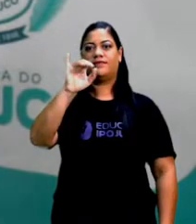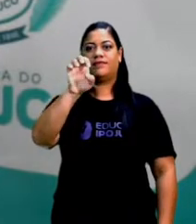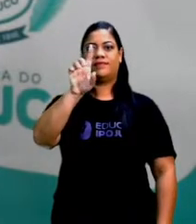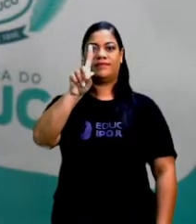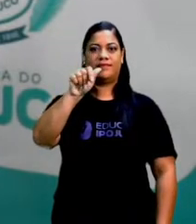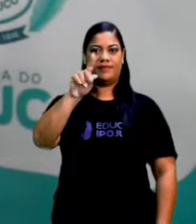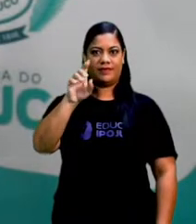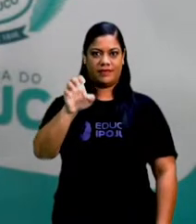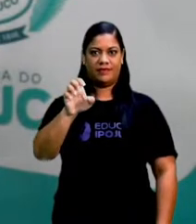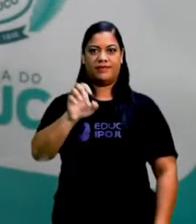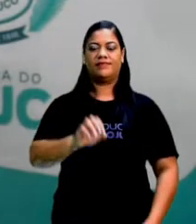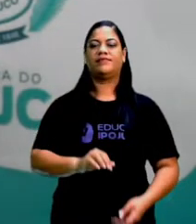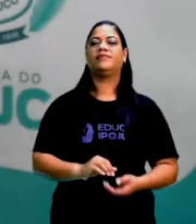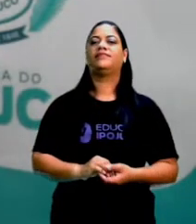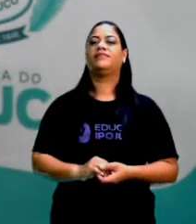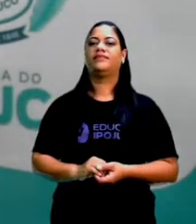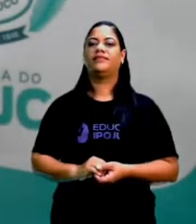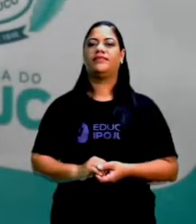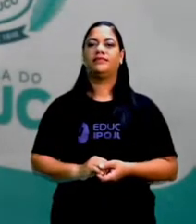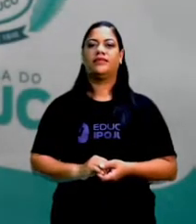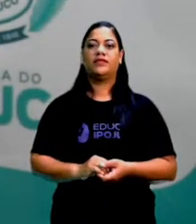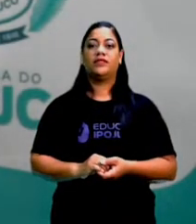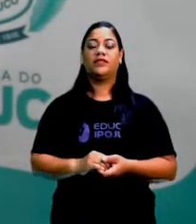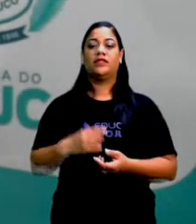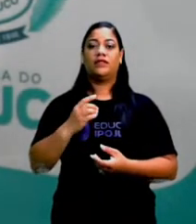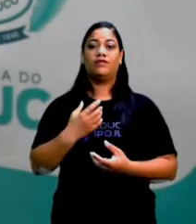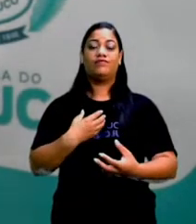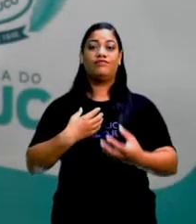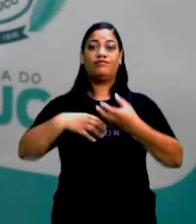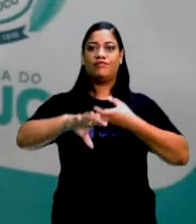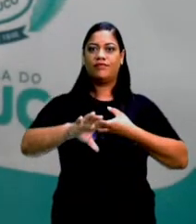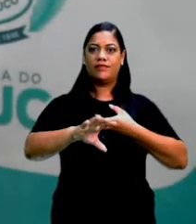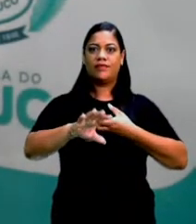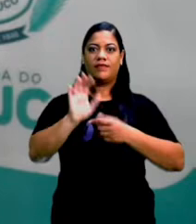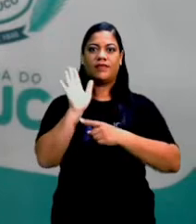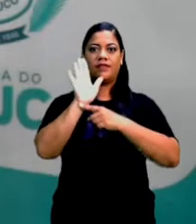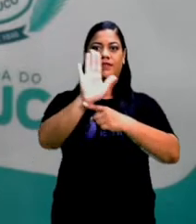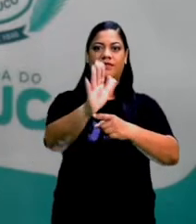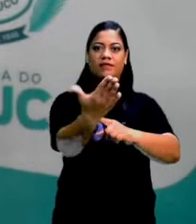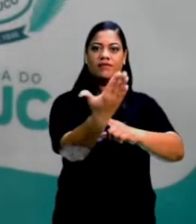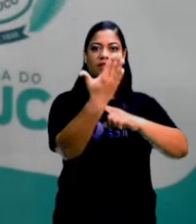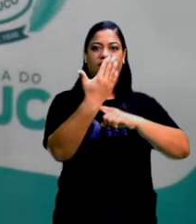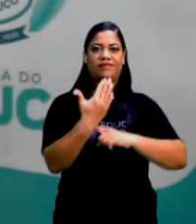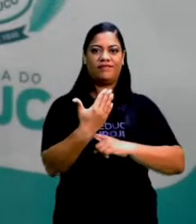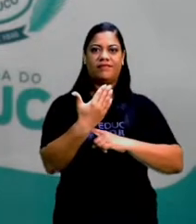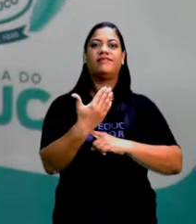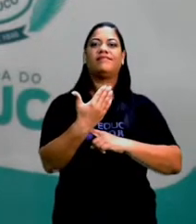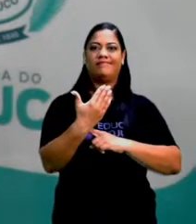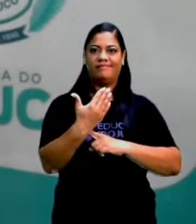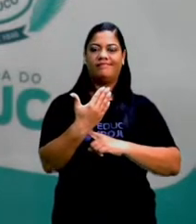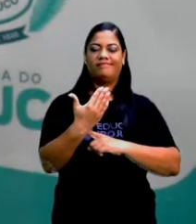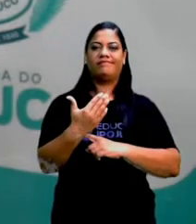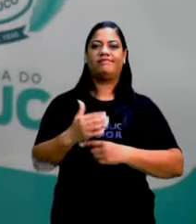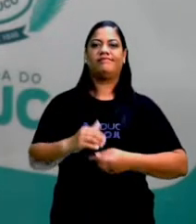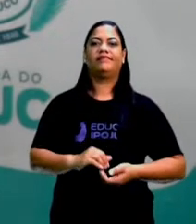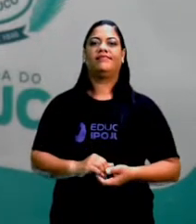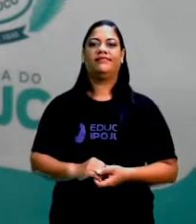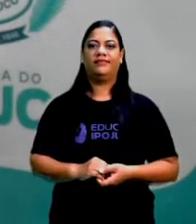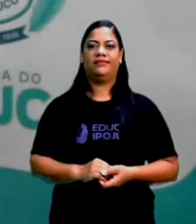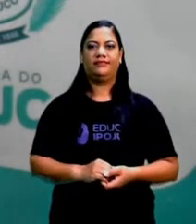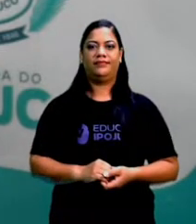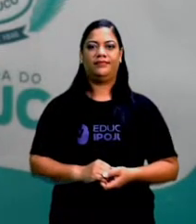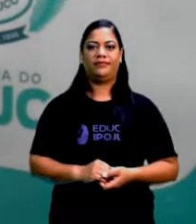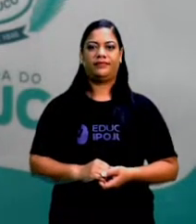múltiplo e de socorro, para um ajudar o outro, ajudar aquele trabalhador que estava mesmo com a corda no pescoço, como diz a história,